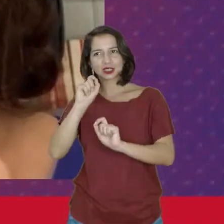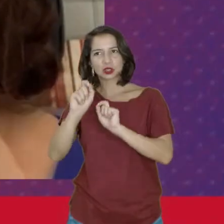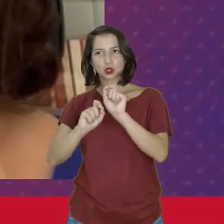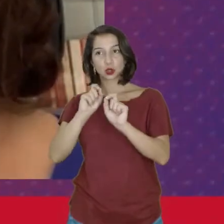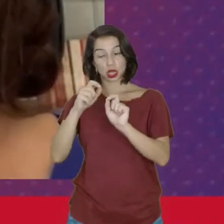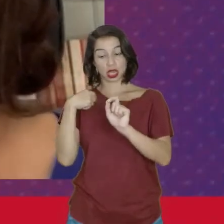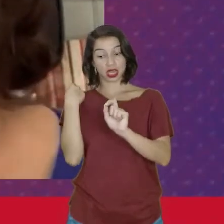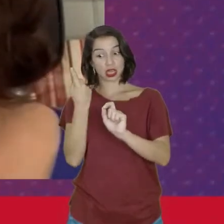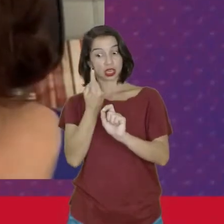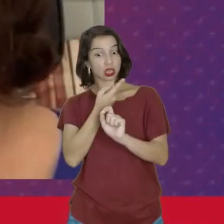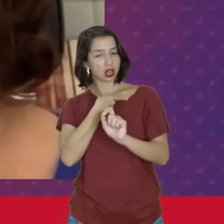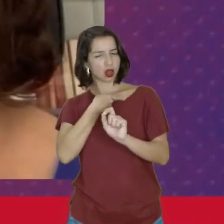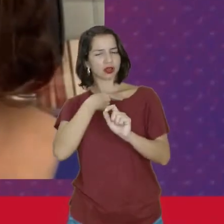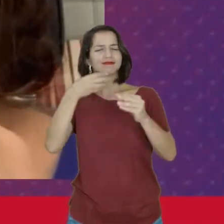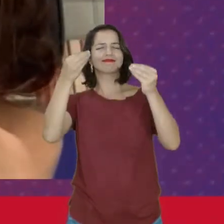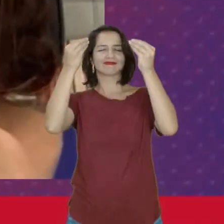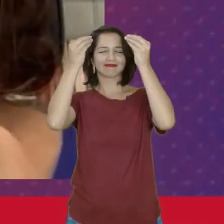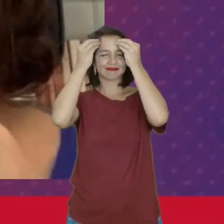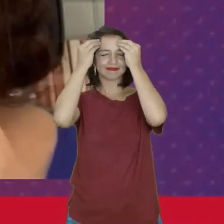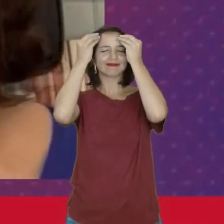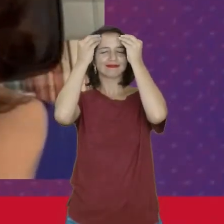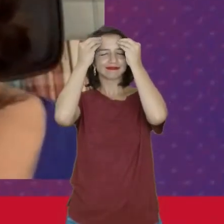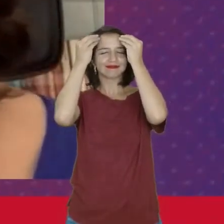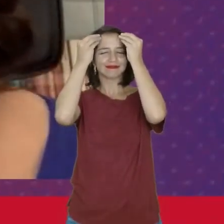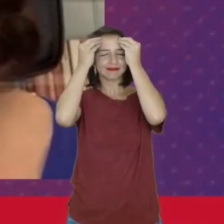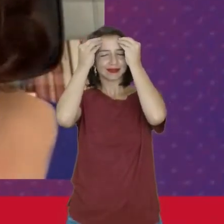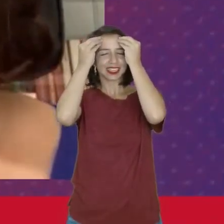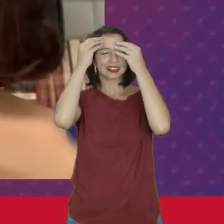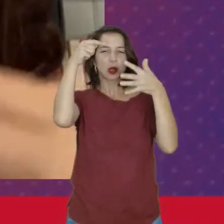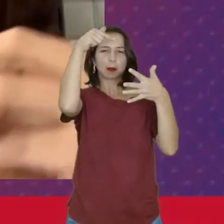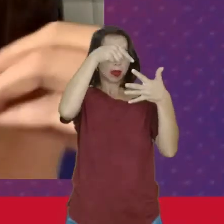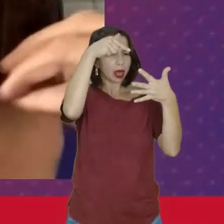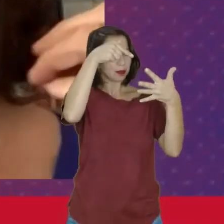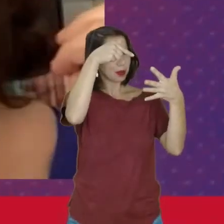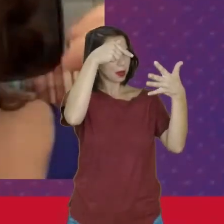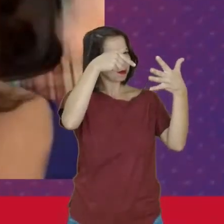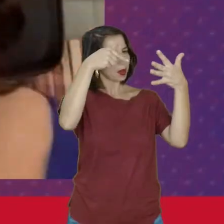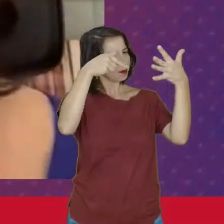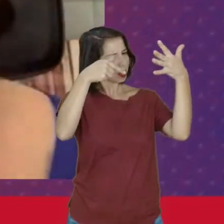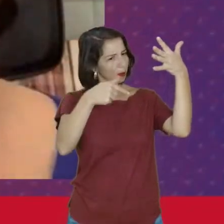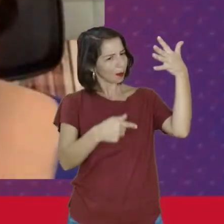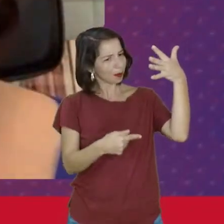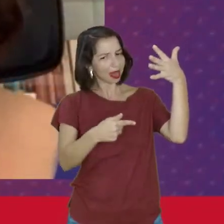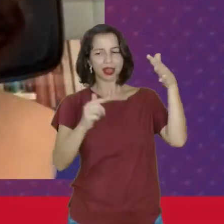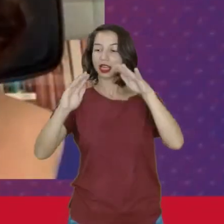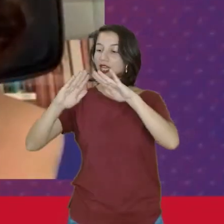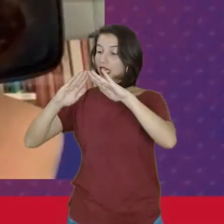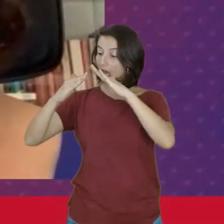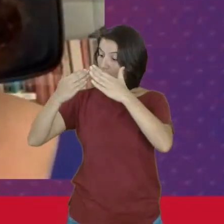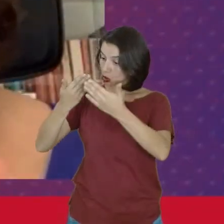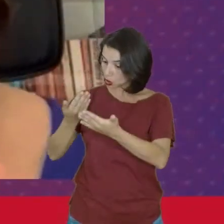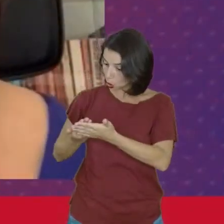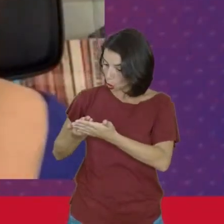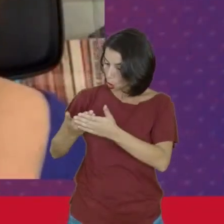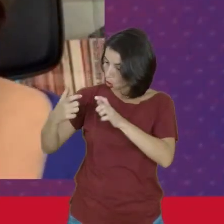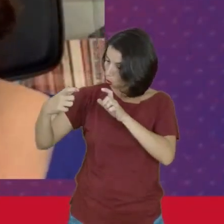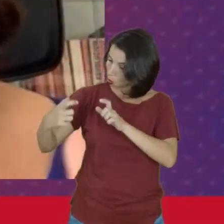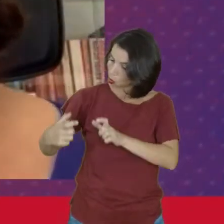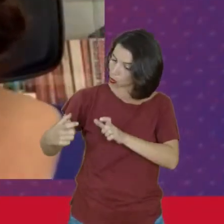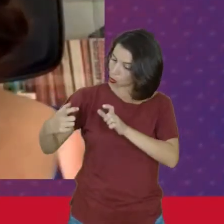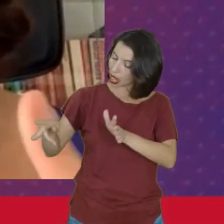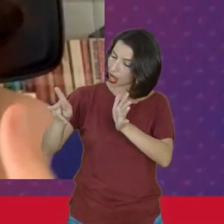poder transformar as escolas num ambiente de democracia, de valorização da vida, de